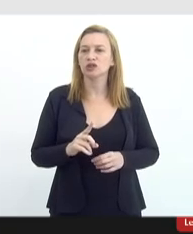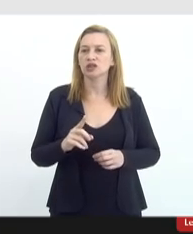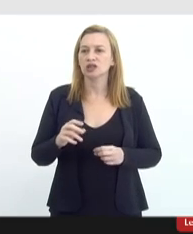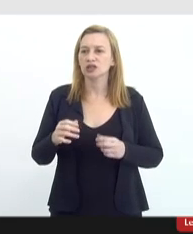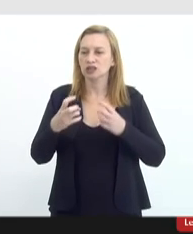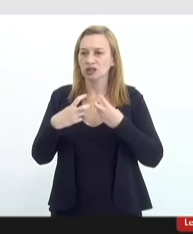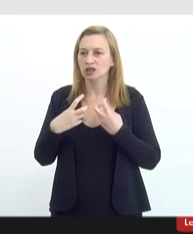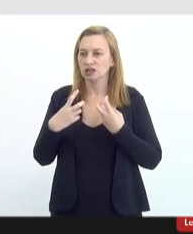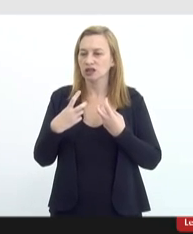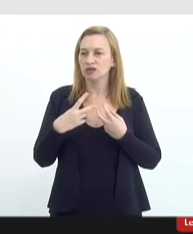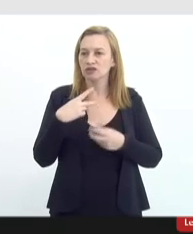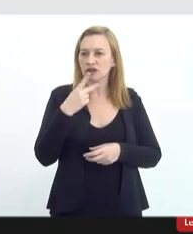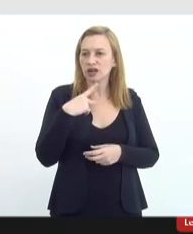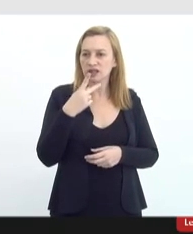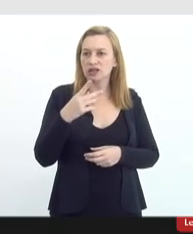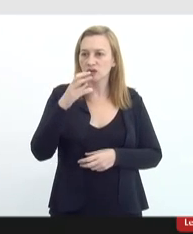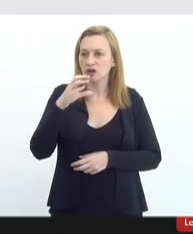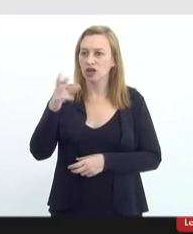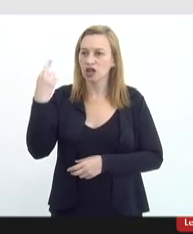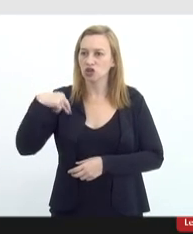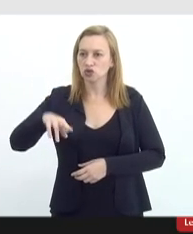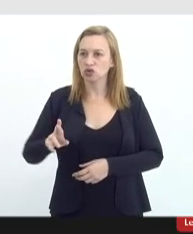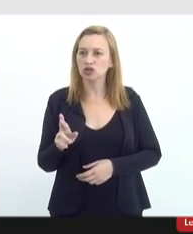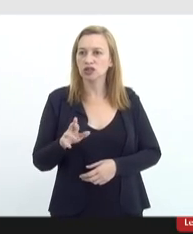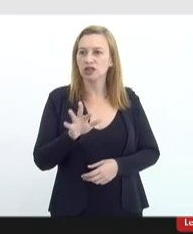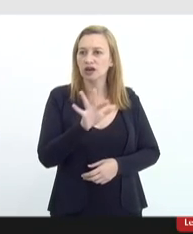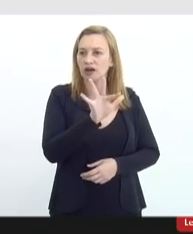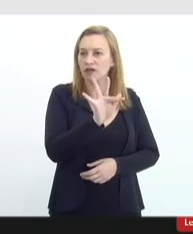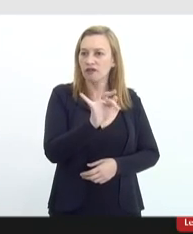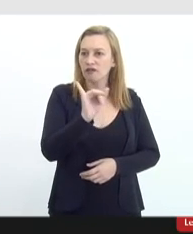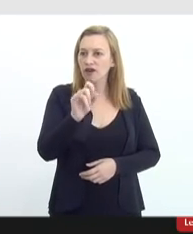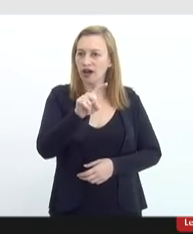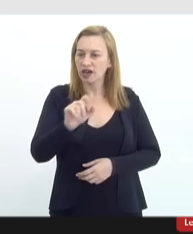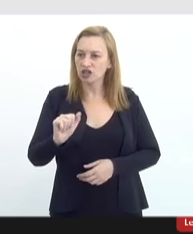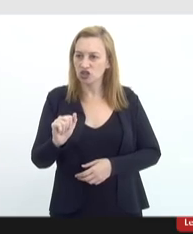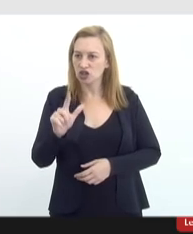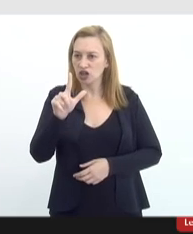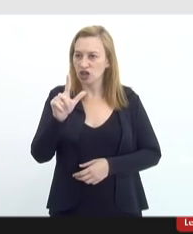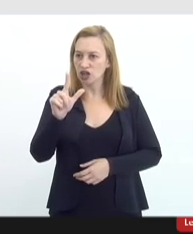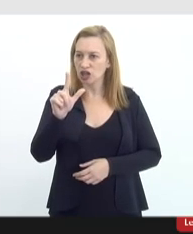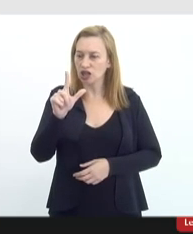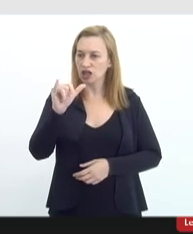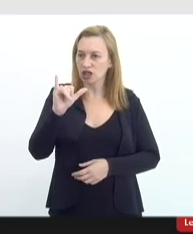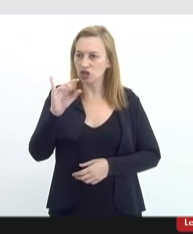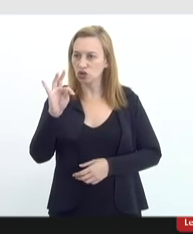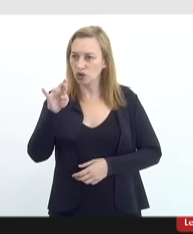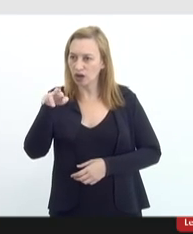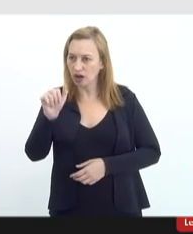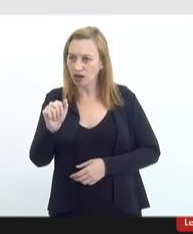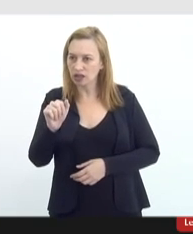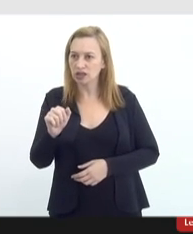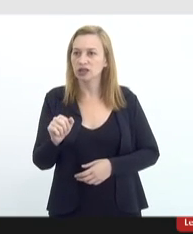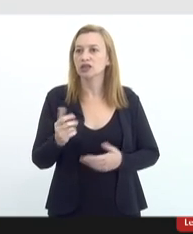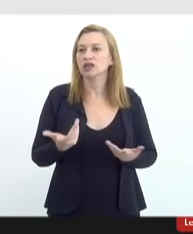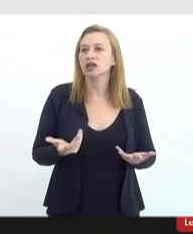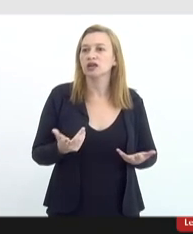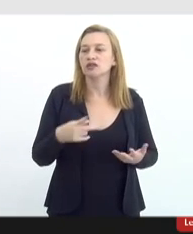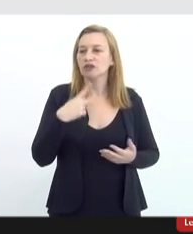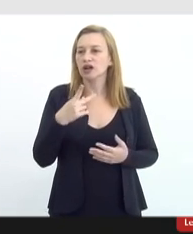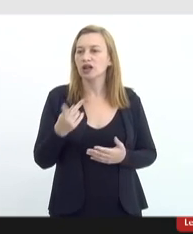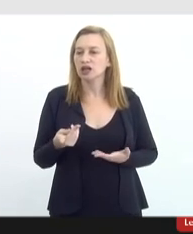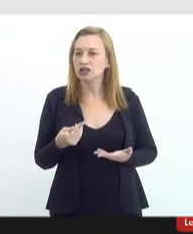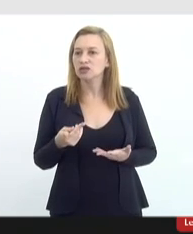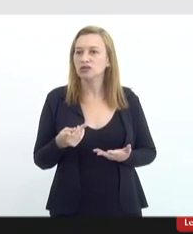ele observa como nessa faixa litorânea, que em termos de renda e escolaridade